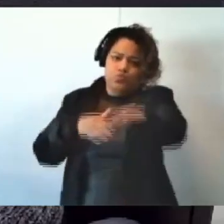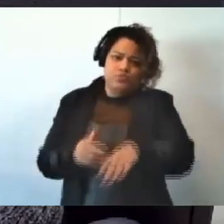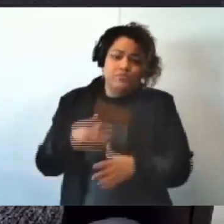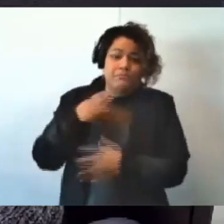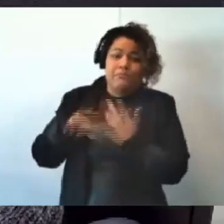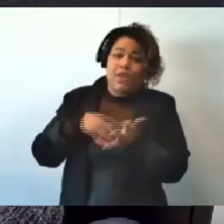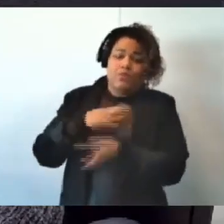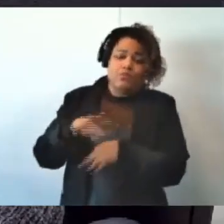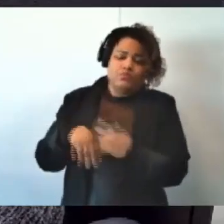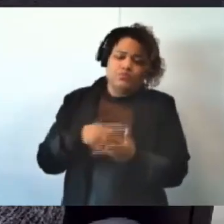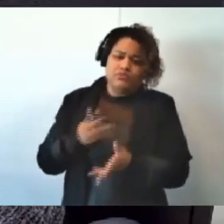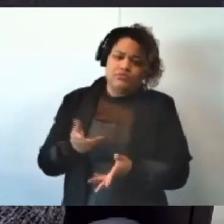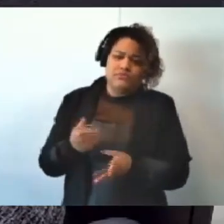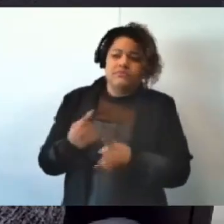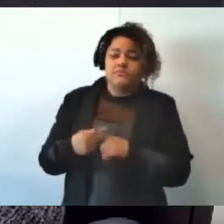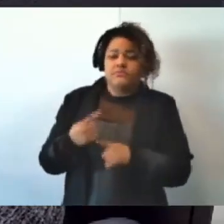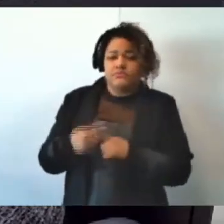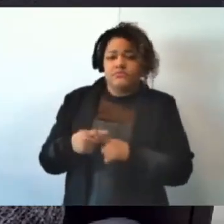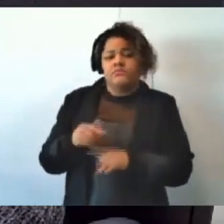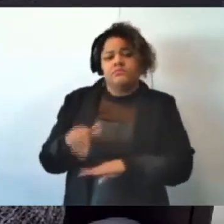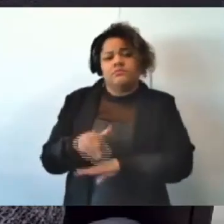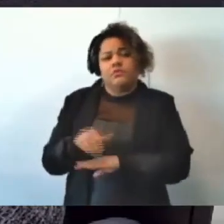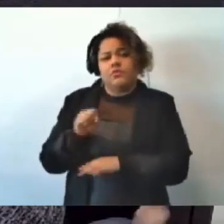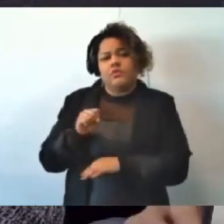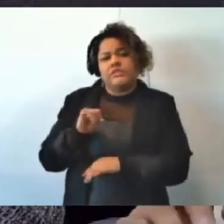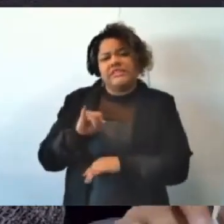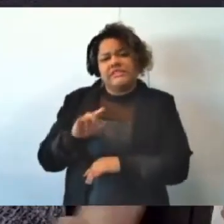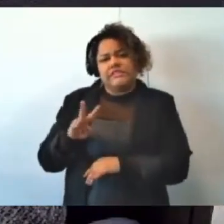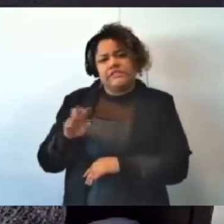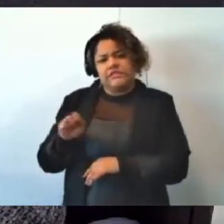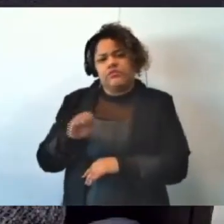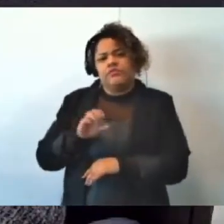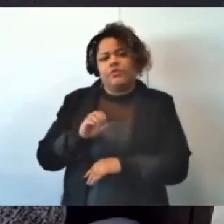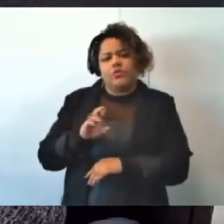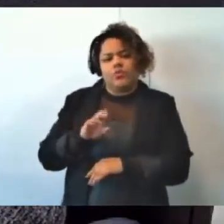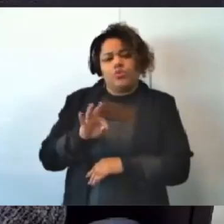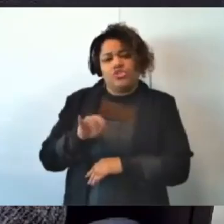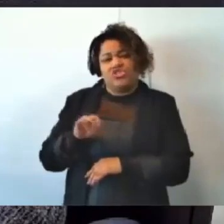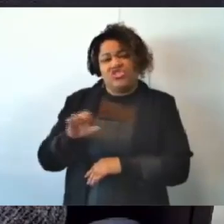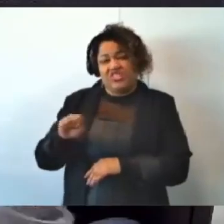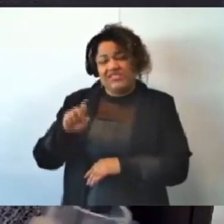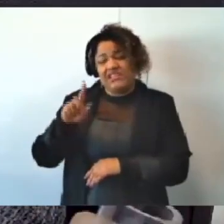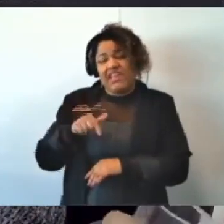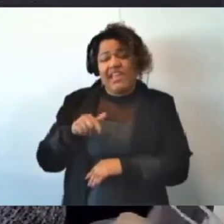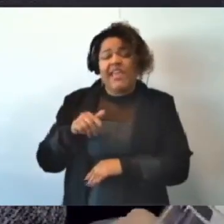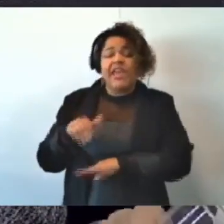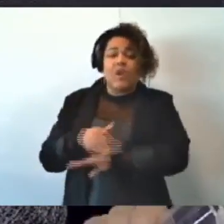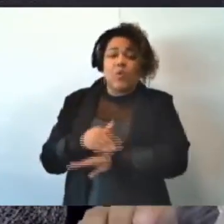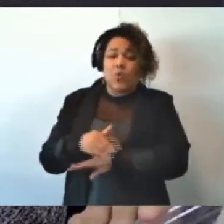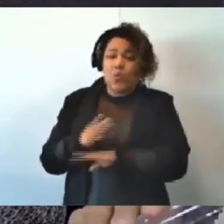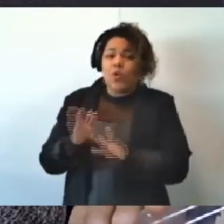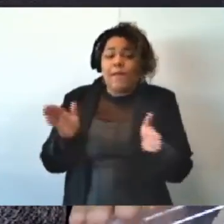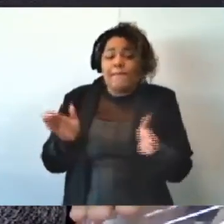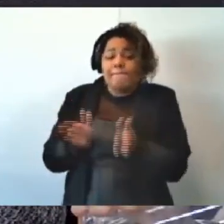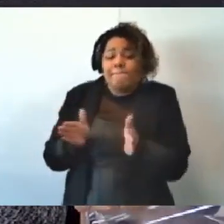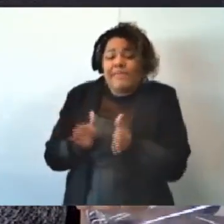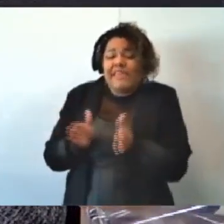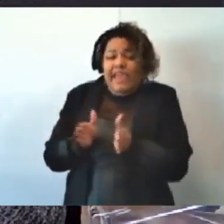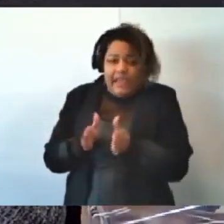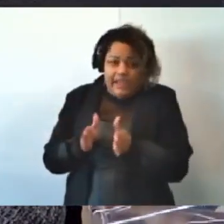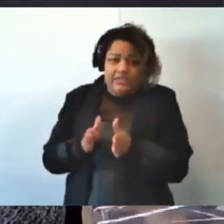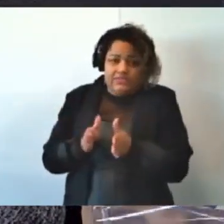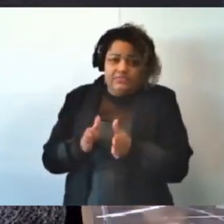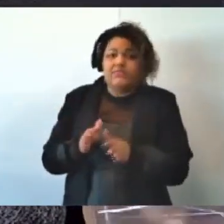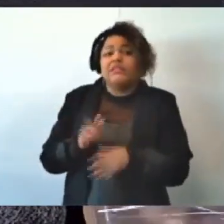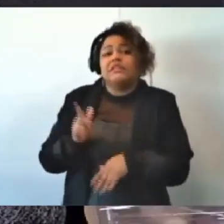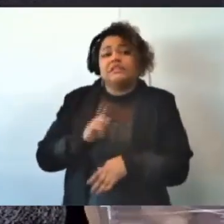rua Silva Ortiz, como outras ruas ali do entorno, são ruas pequenas, estreitas, têm imóveis tombados,